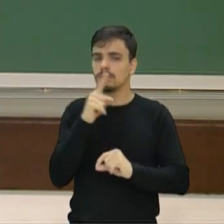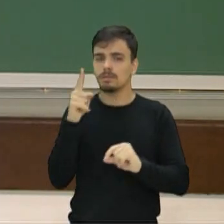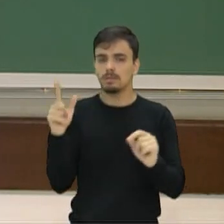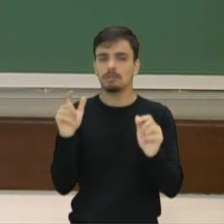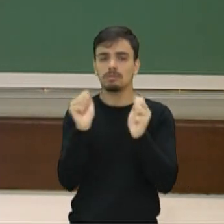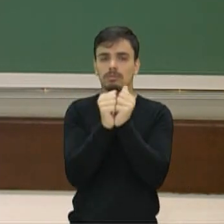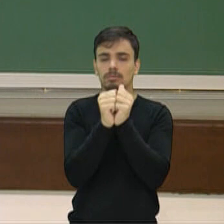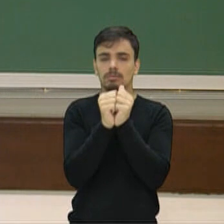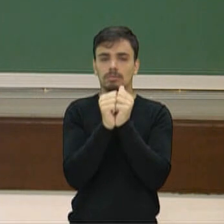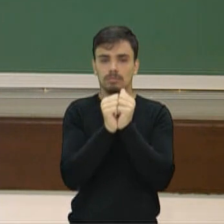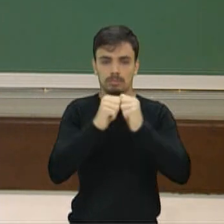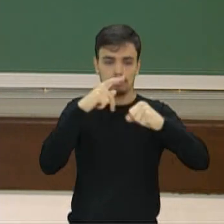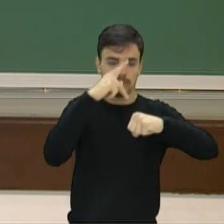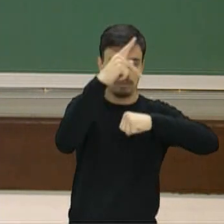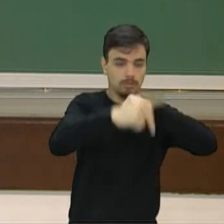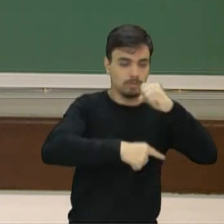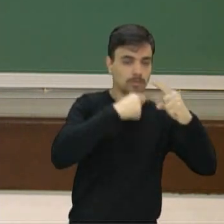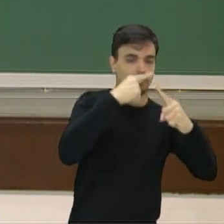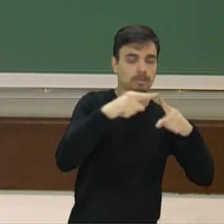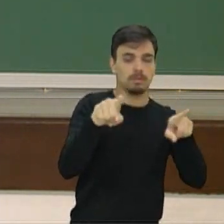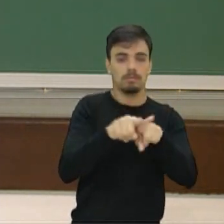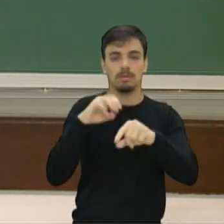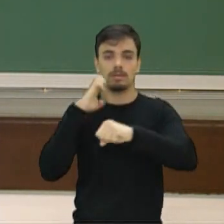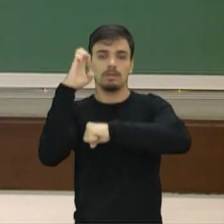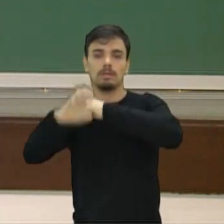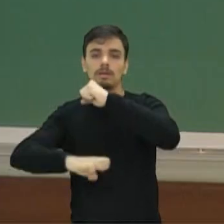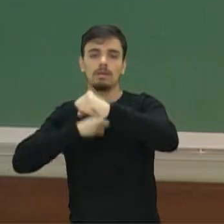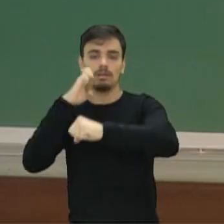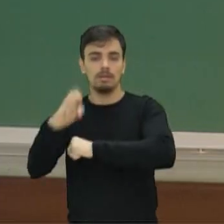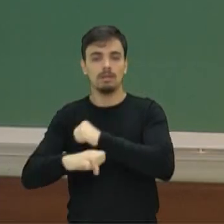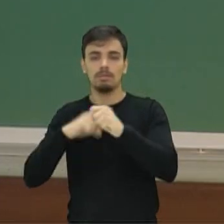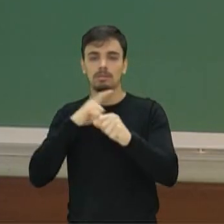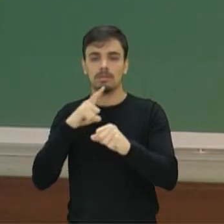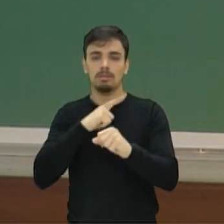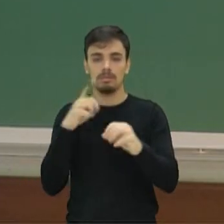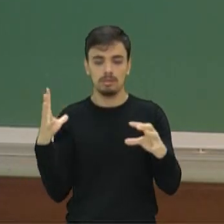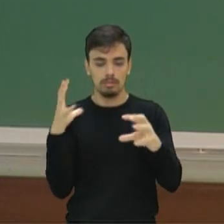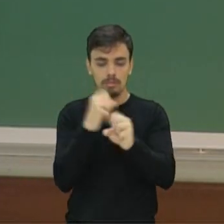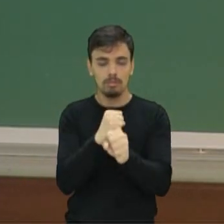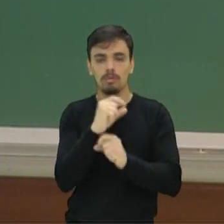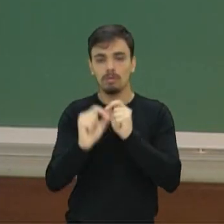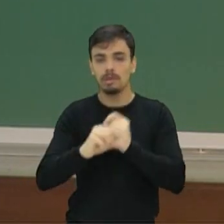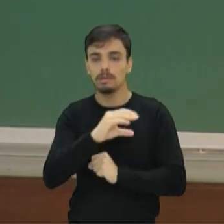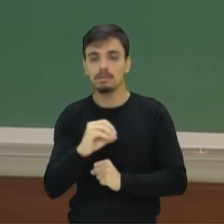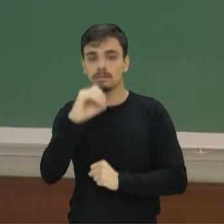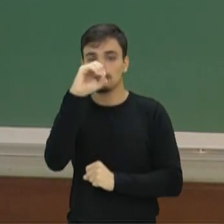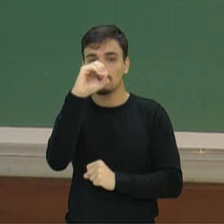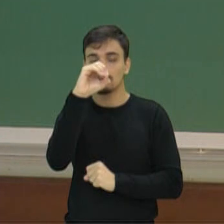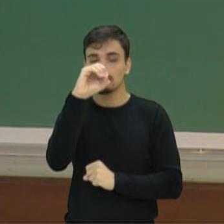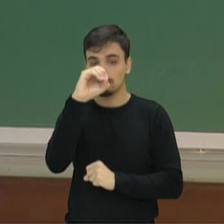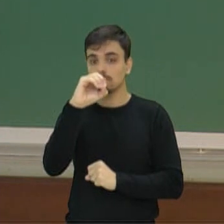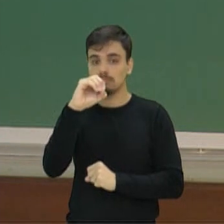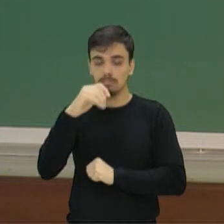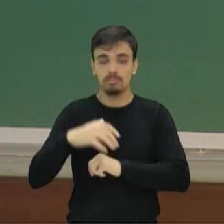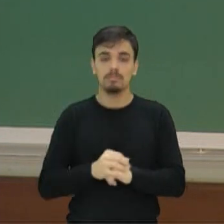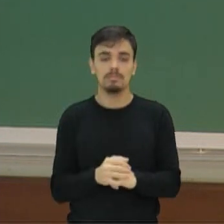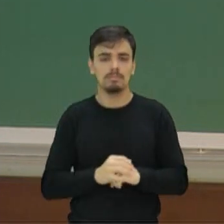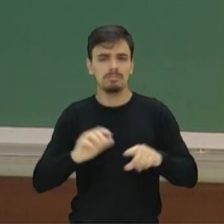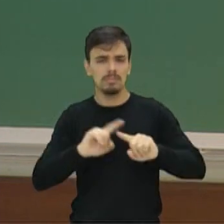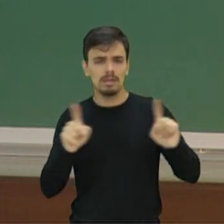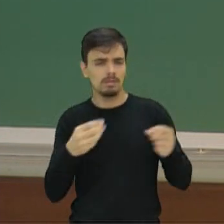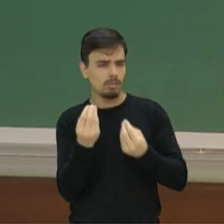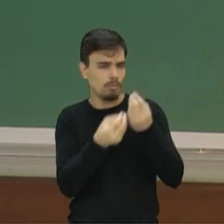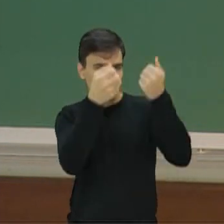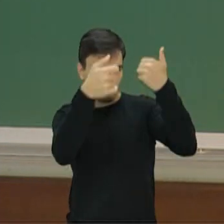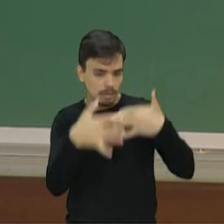junta o próton com o elétron, dá uma carga total zero. E, pessoal, e daí como é que você